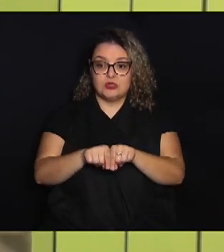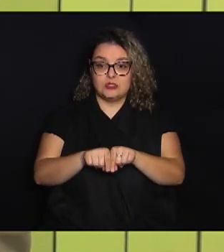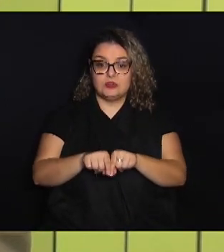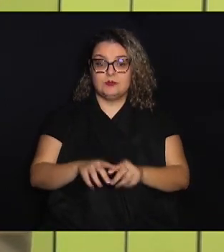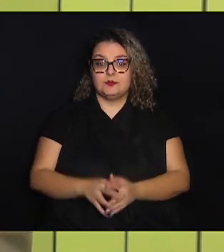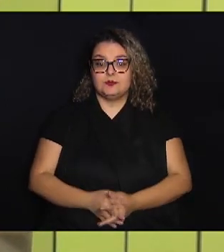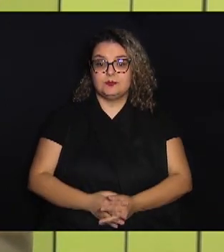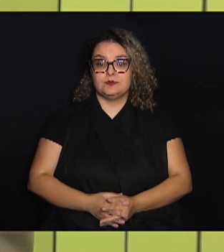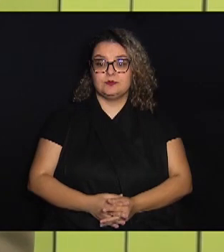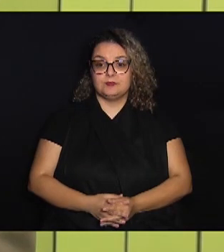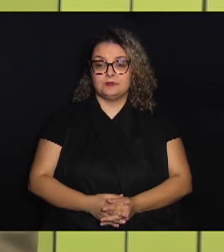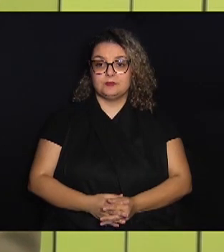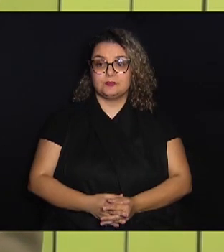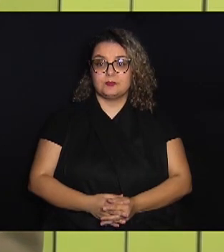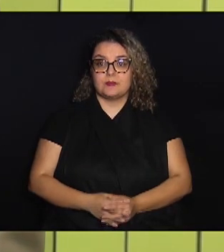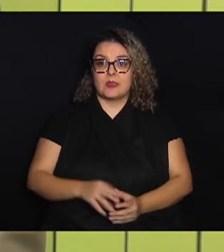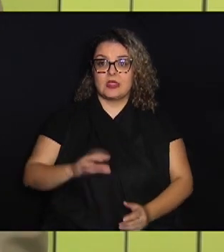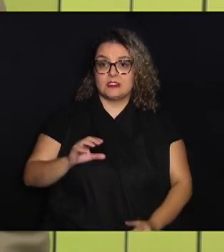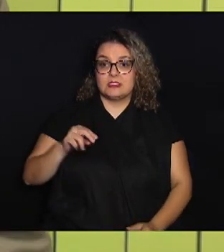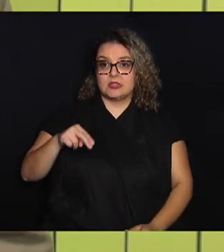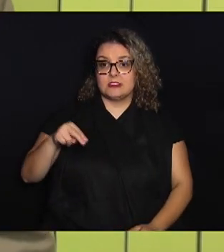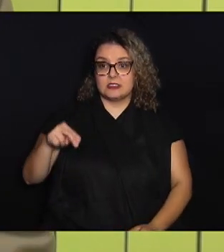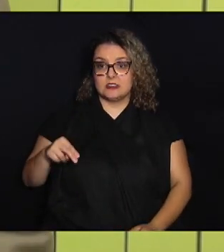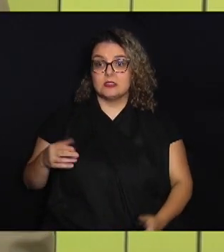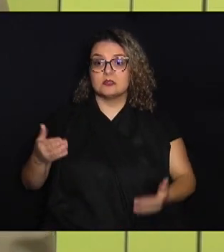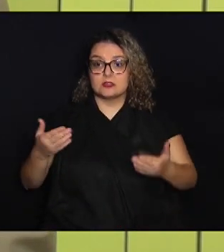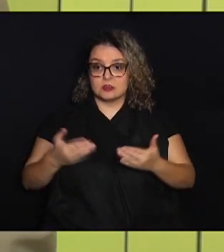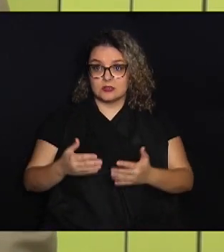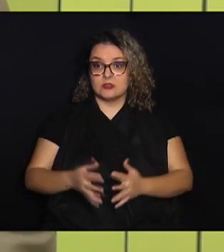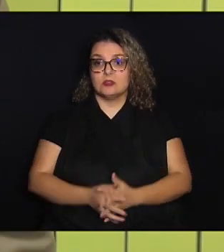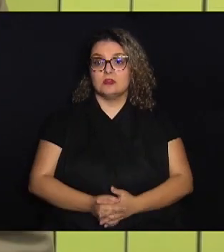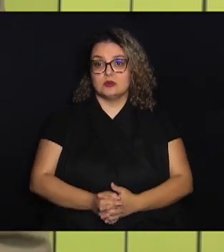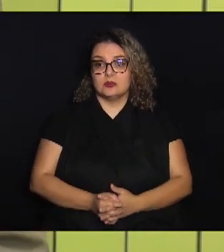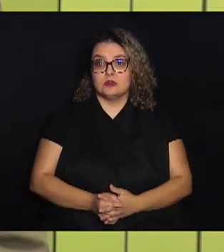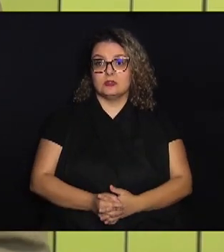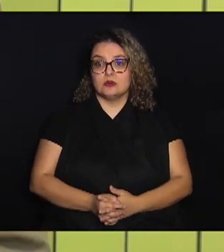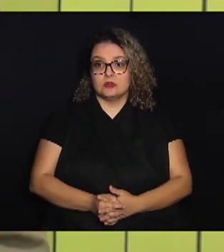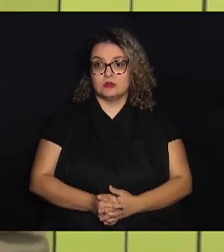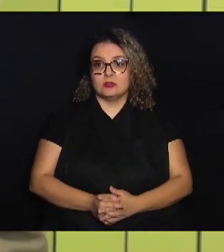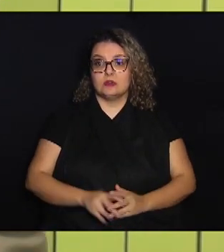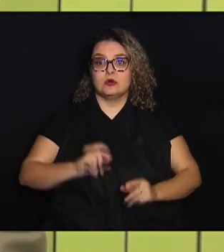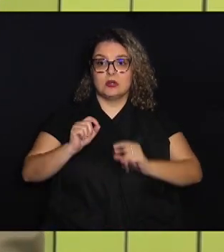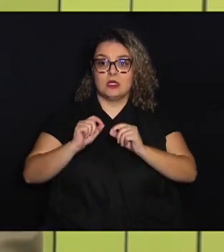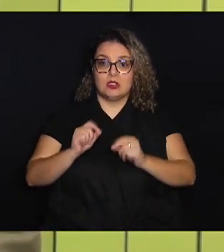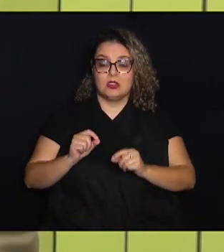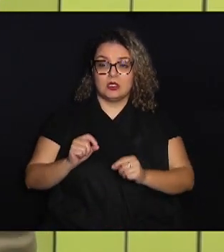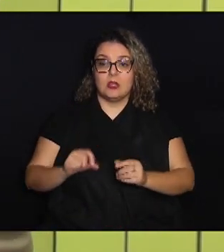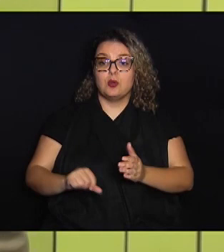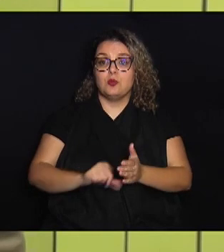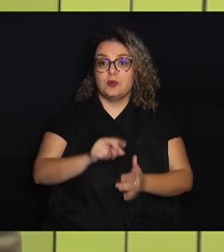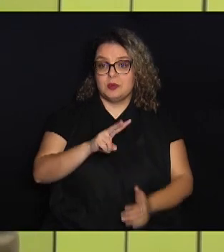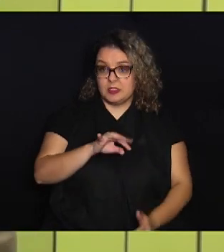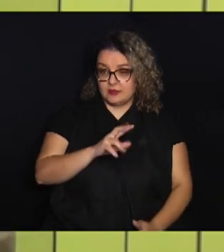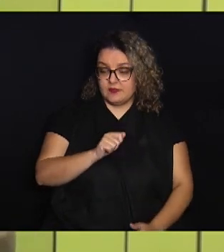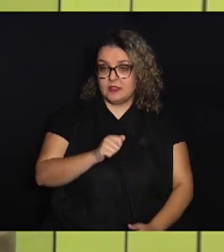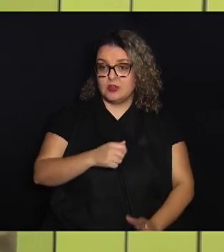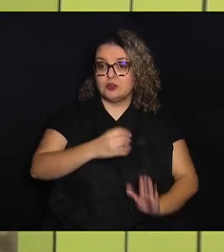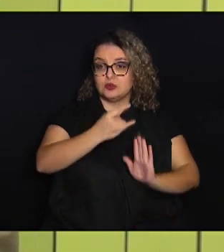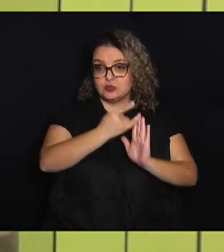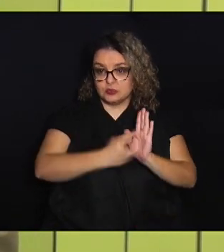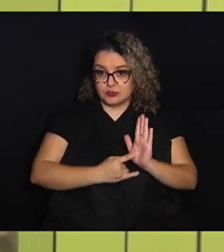de CNN. Agora, quem for tirar a primeira via do documento